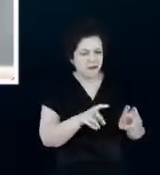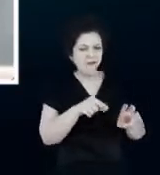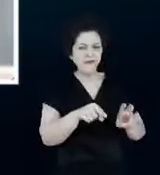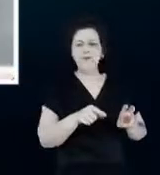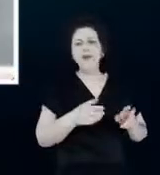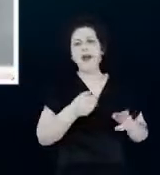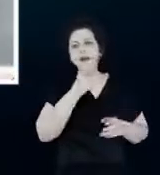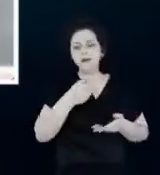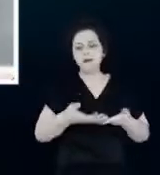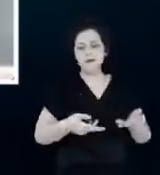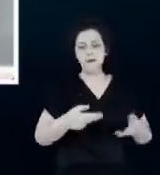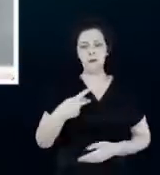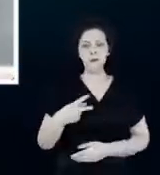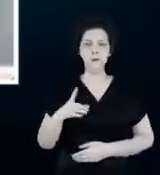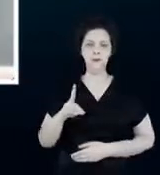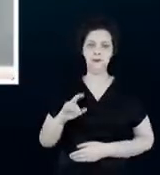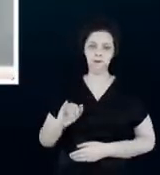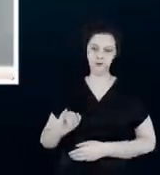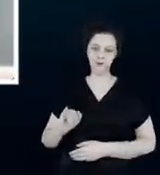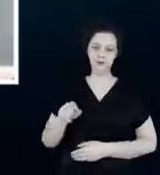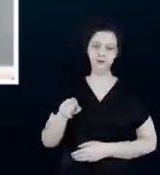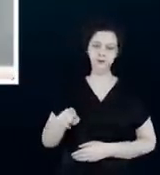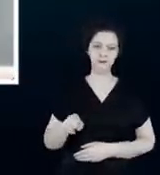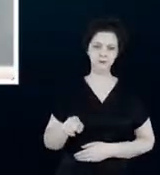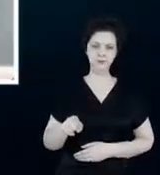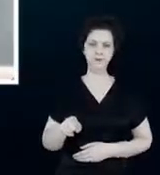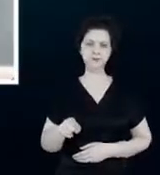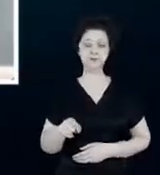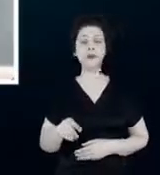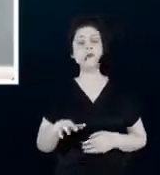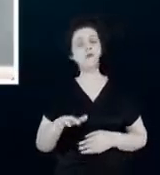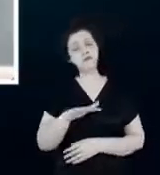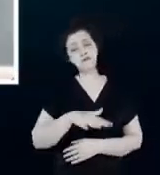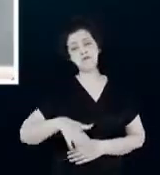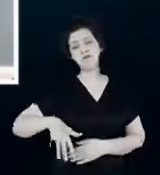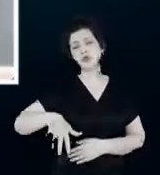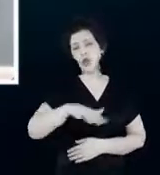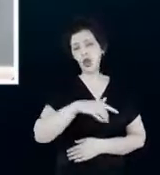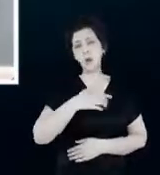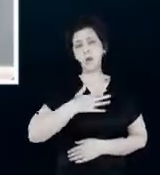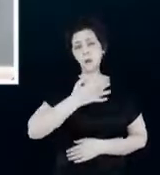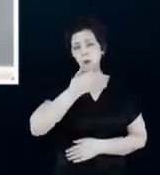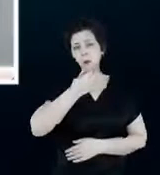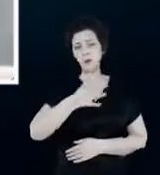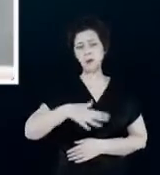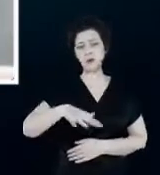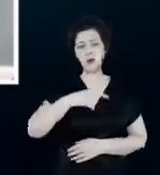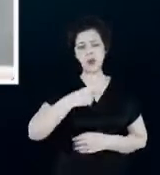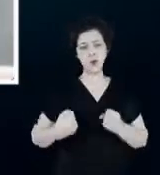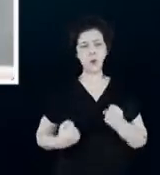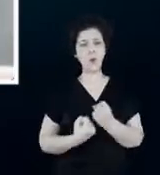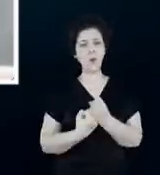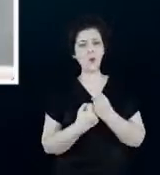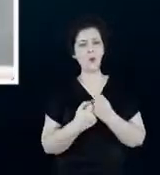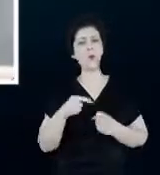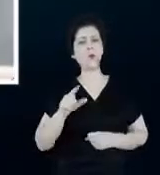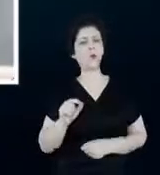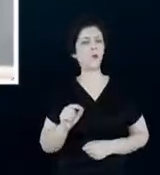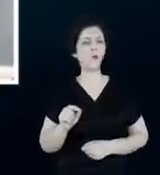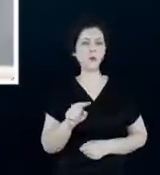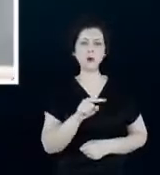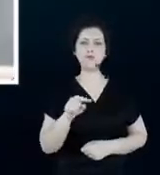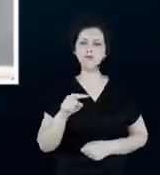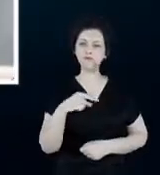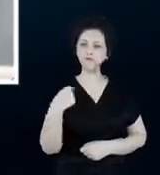aí no próprio EDI. É, mas, de uma forma geral, eu reforço aqui que